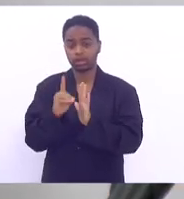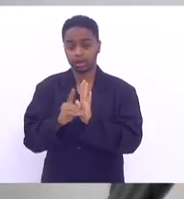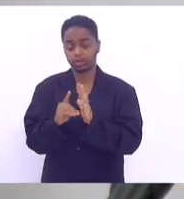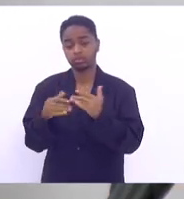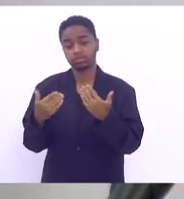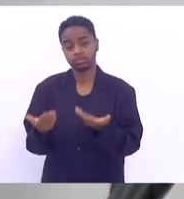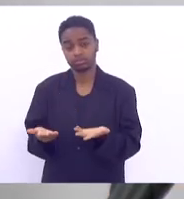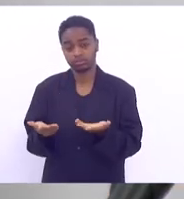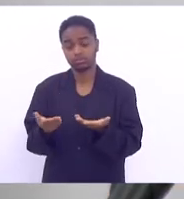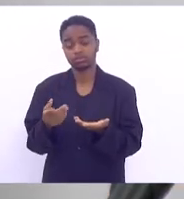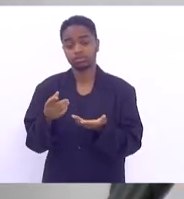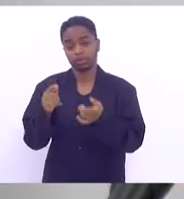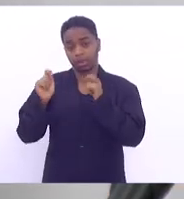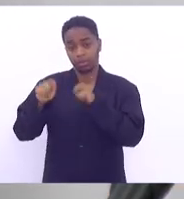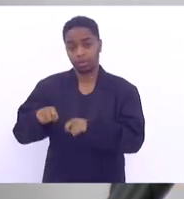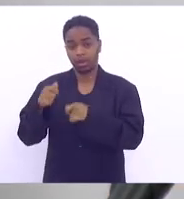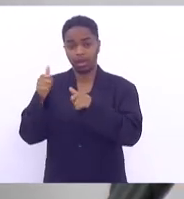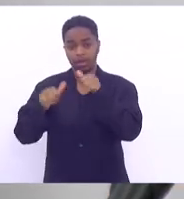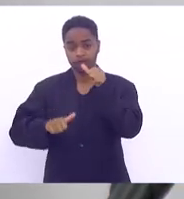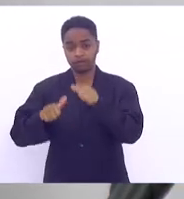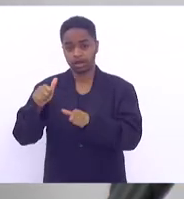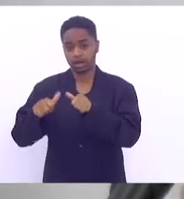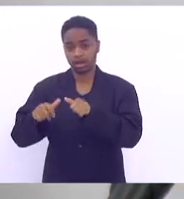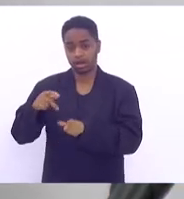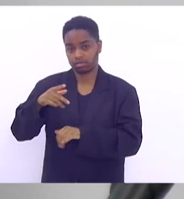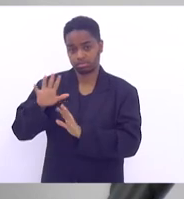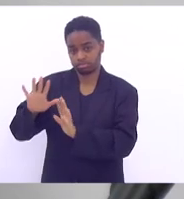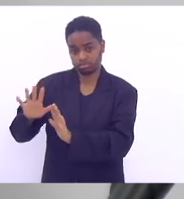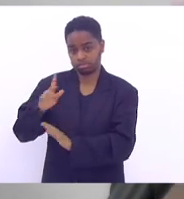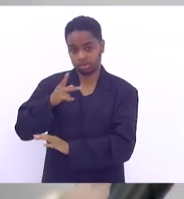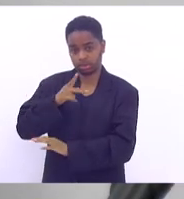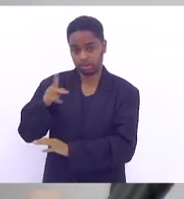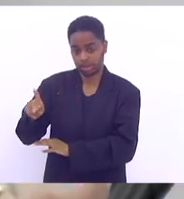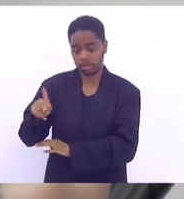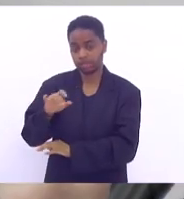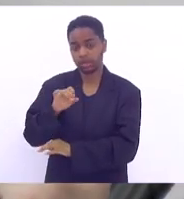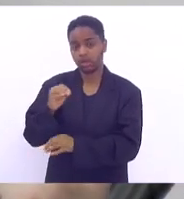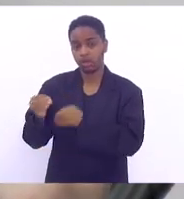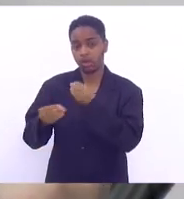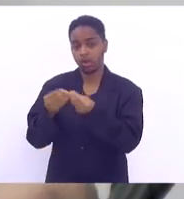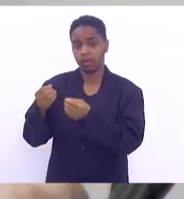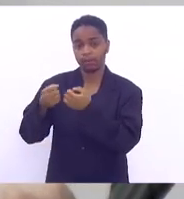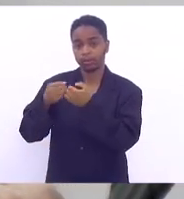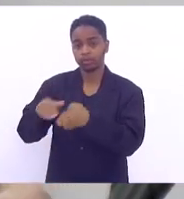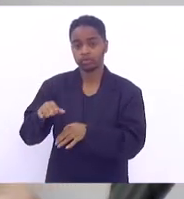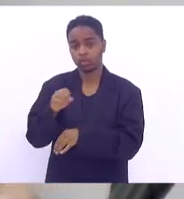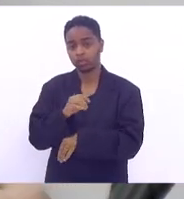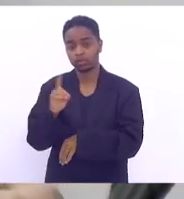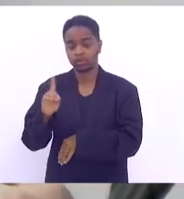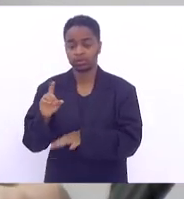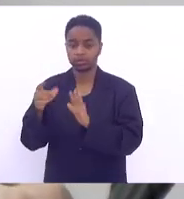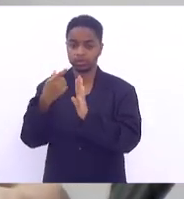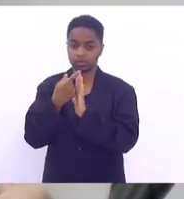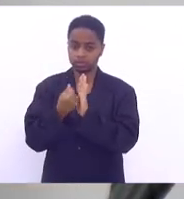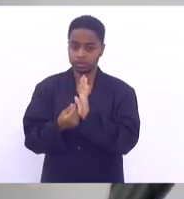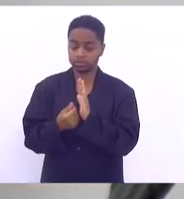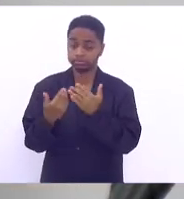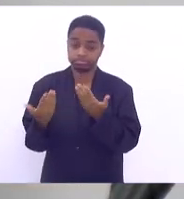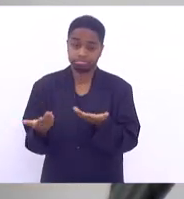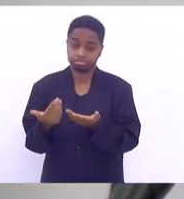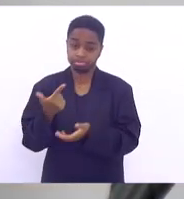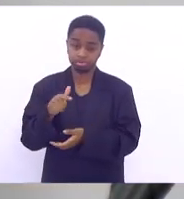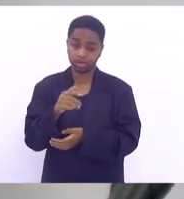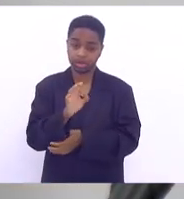possibilidade de fazer a avaliação dele em relação ao impacto orçamentário. Então, assim, não teve